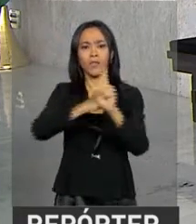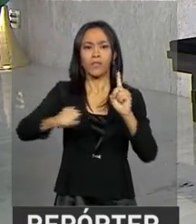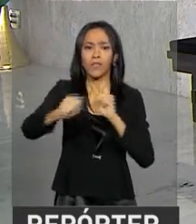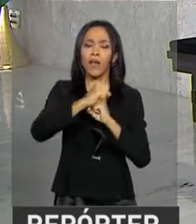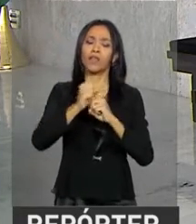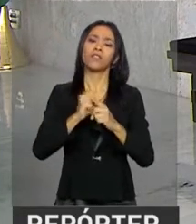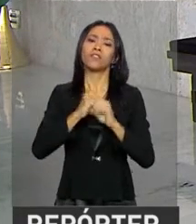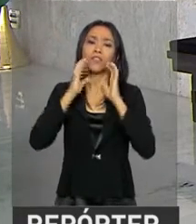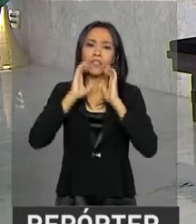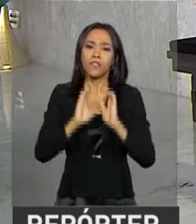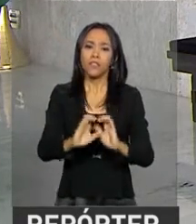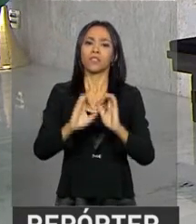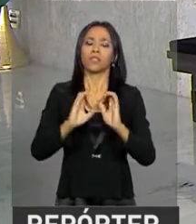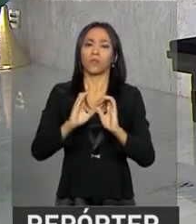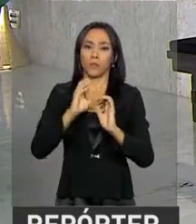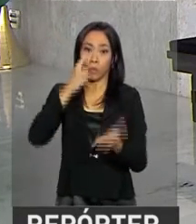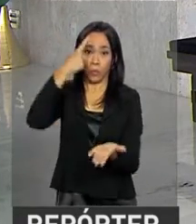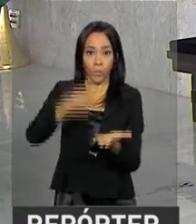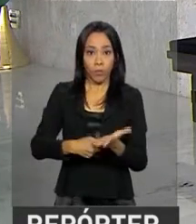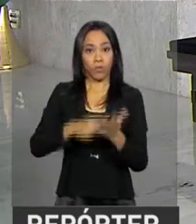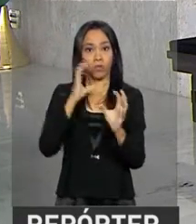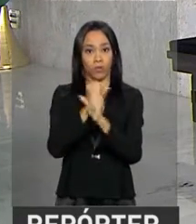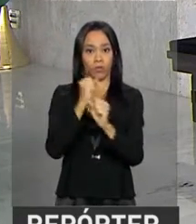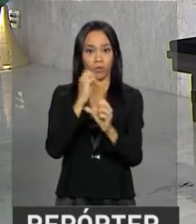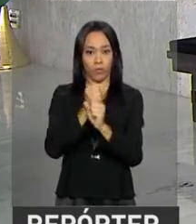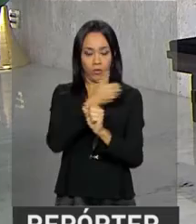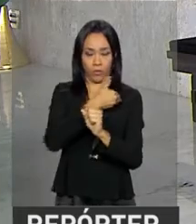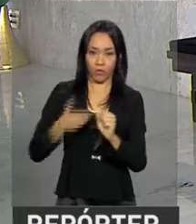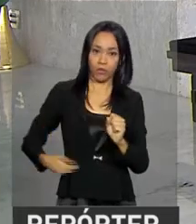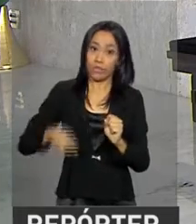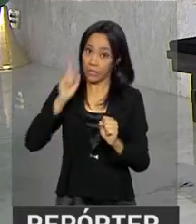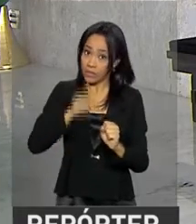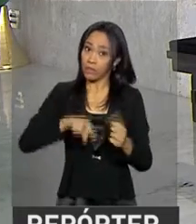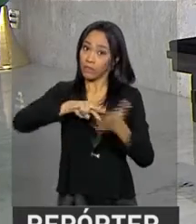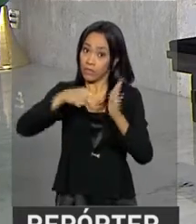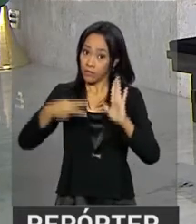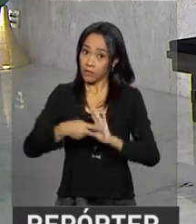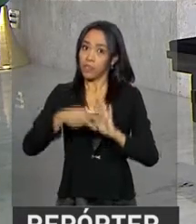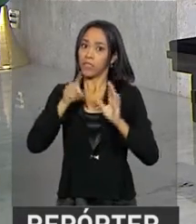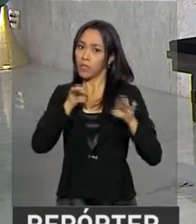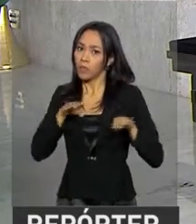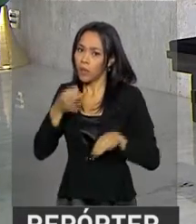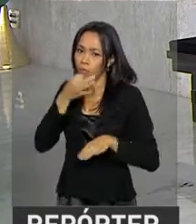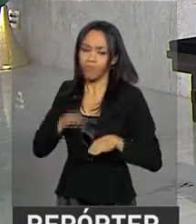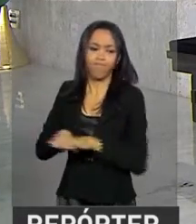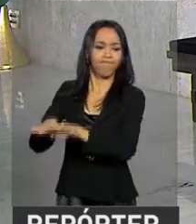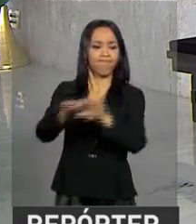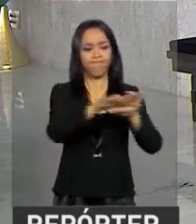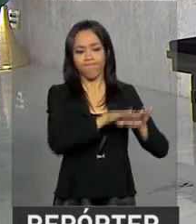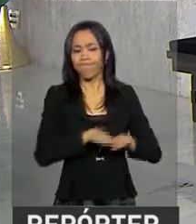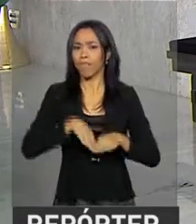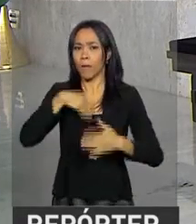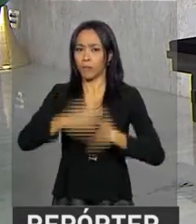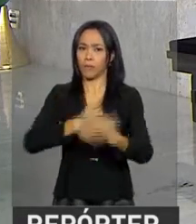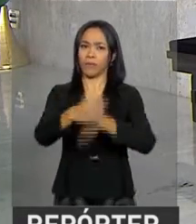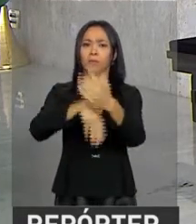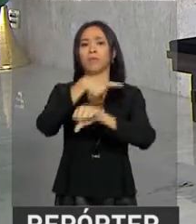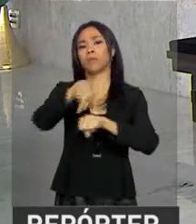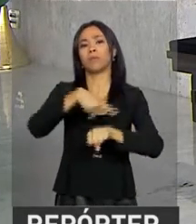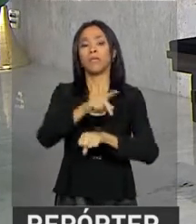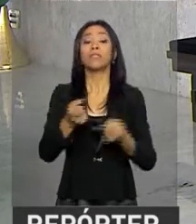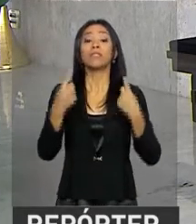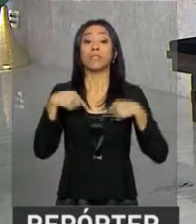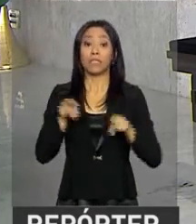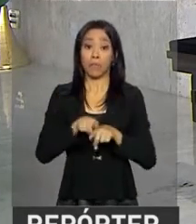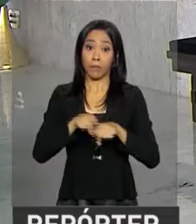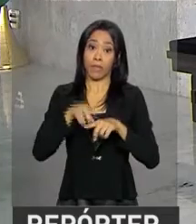responsabilidade com as contas públicas e representa um sólido consenso nos rumos que o país deve seguir temer afirmou